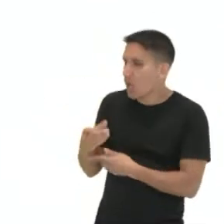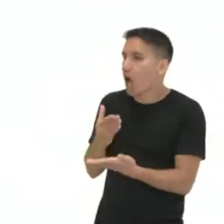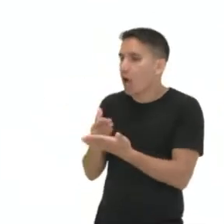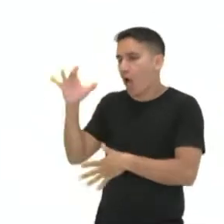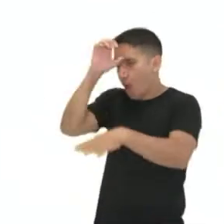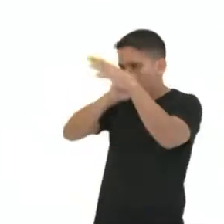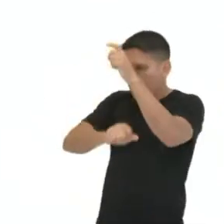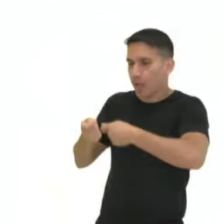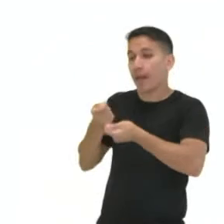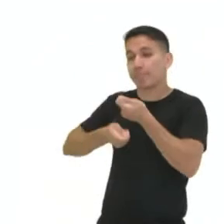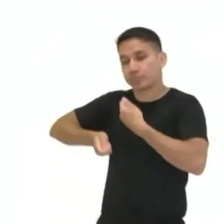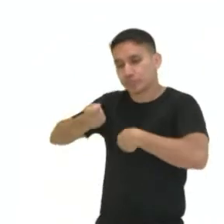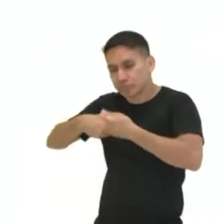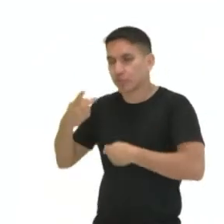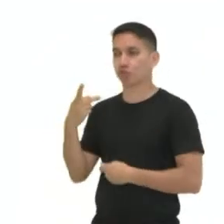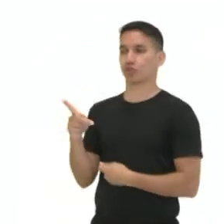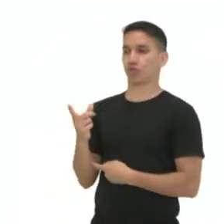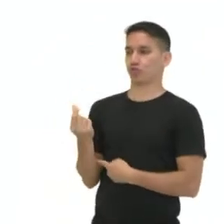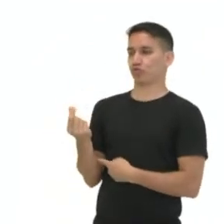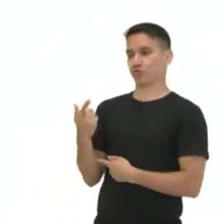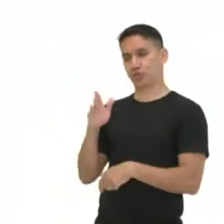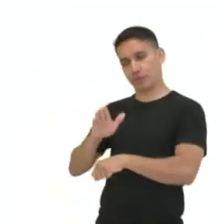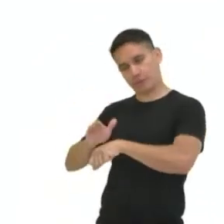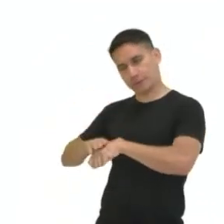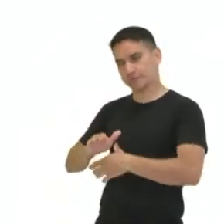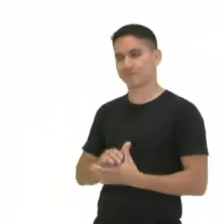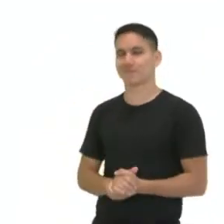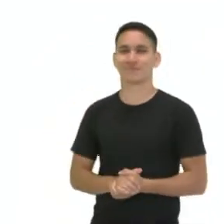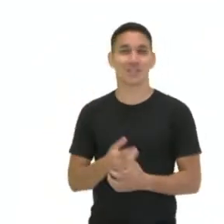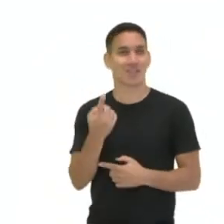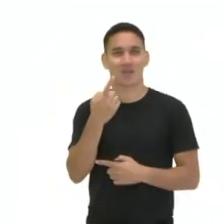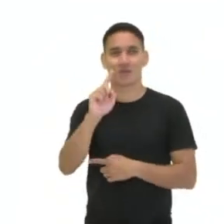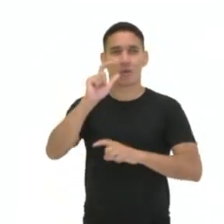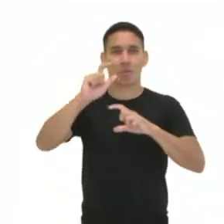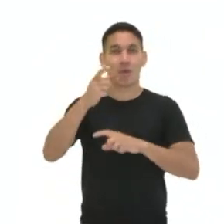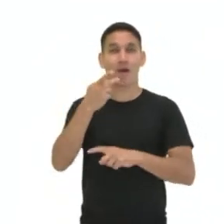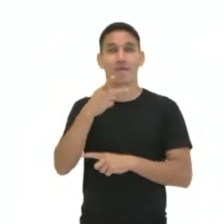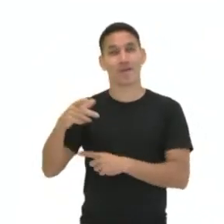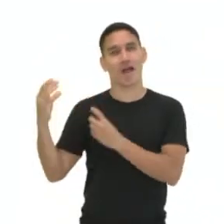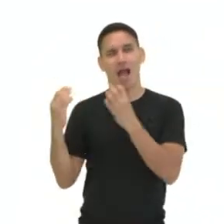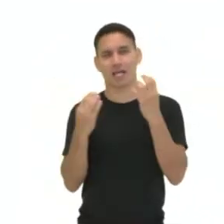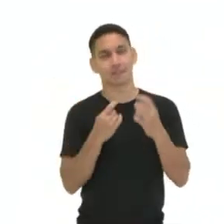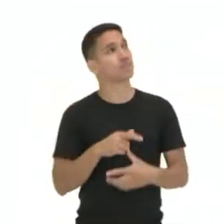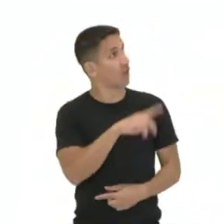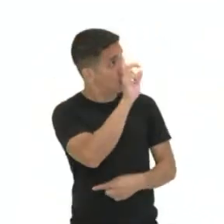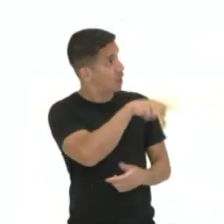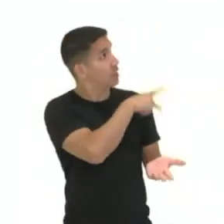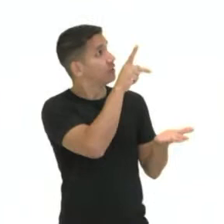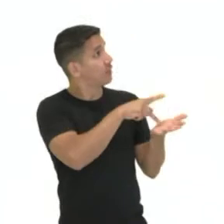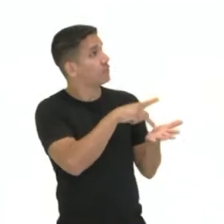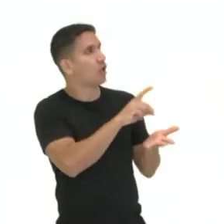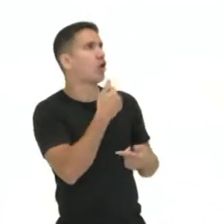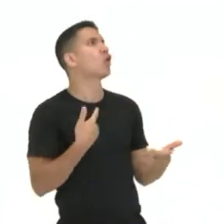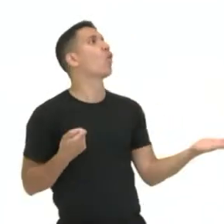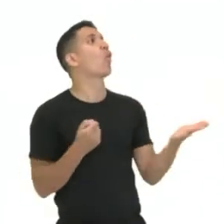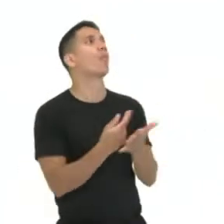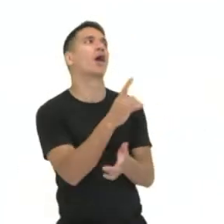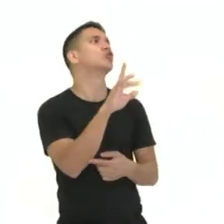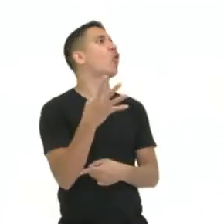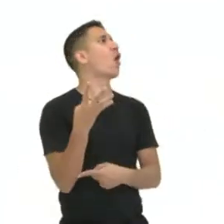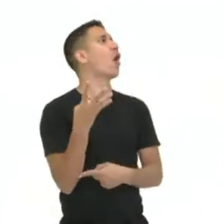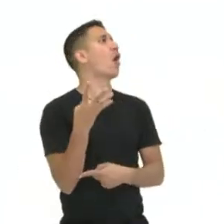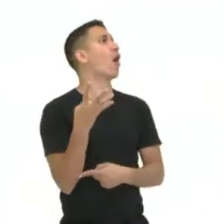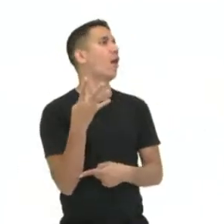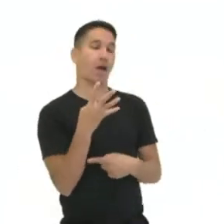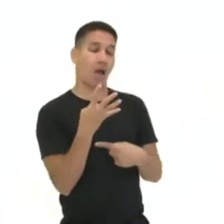administrar o seu dinheiro. E, por fim, a gente tem ali a Magali dizendo: é verdade, vou comprar somente a caneta